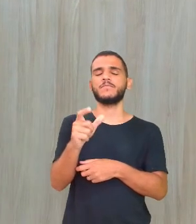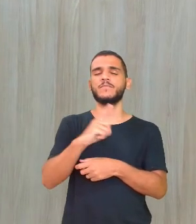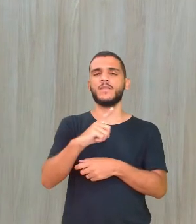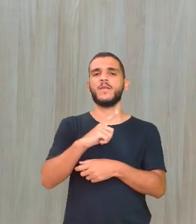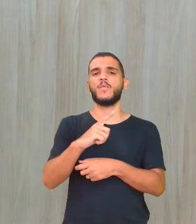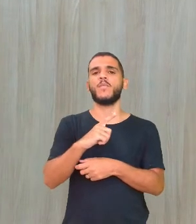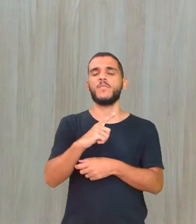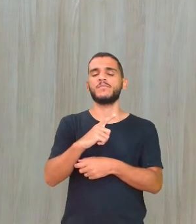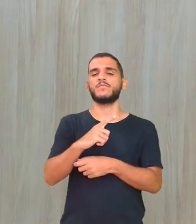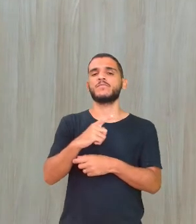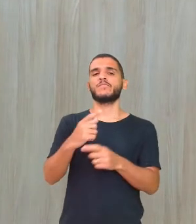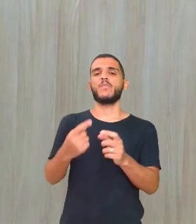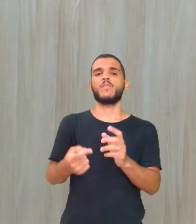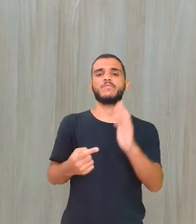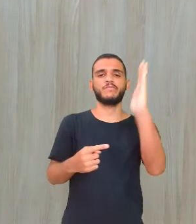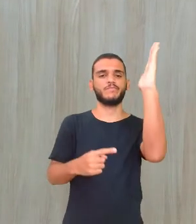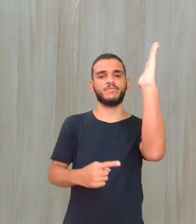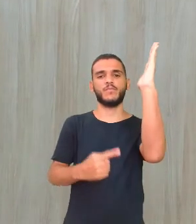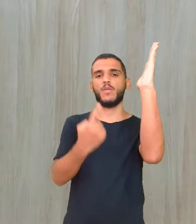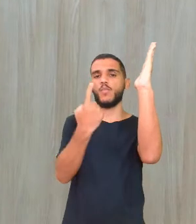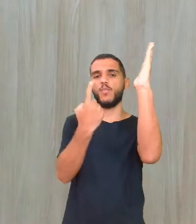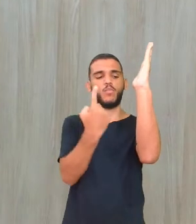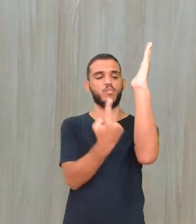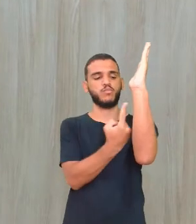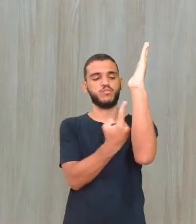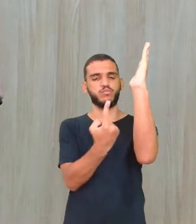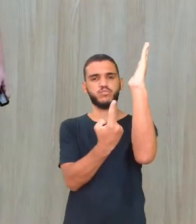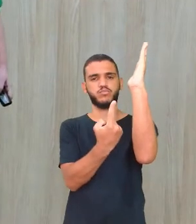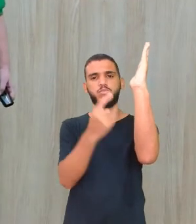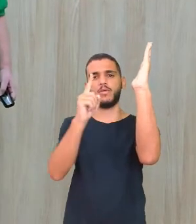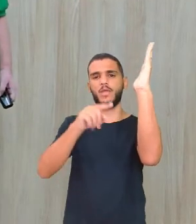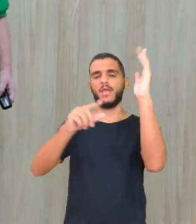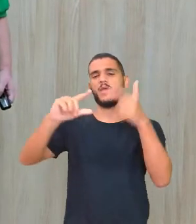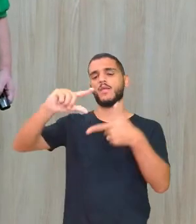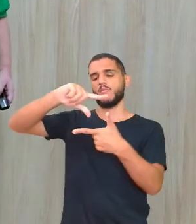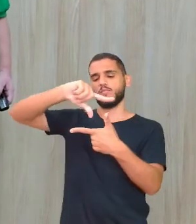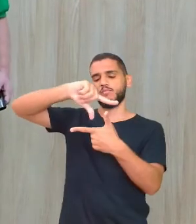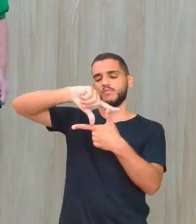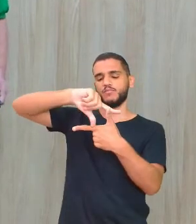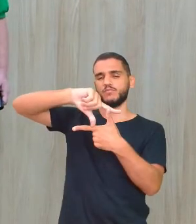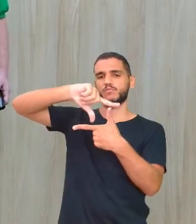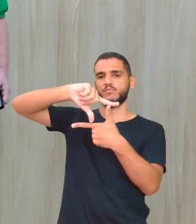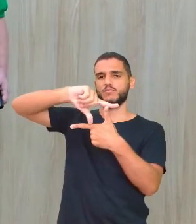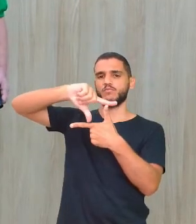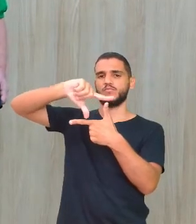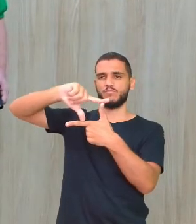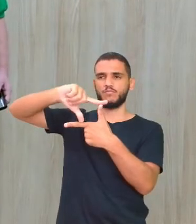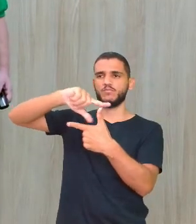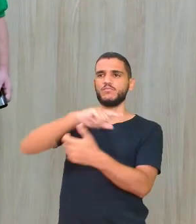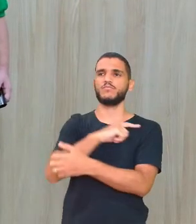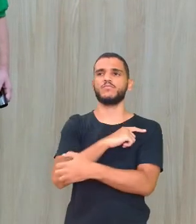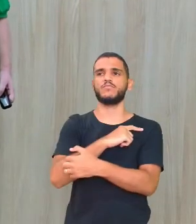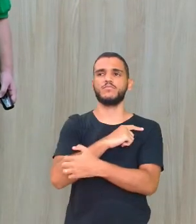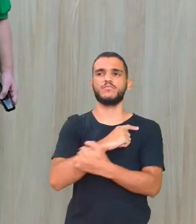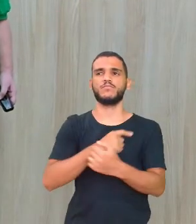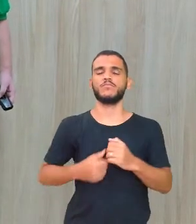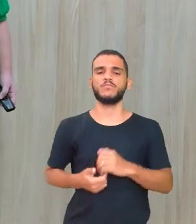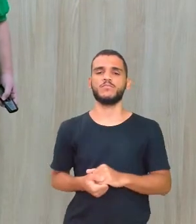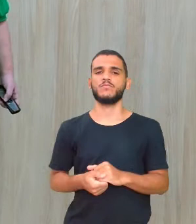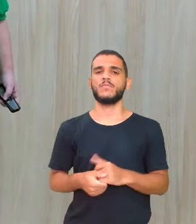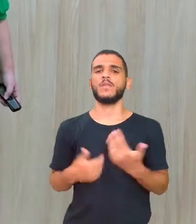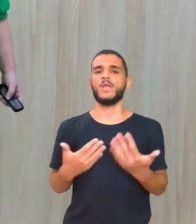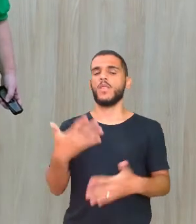1, a medida 1, são 2 quadradinhos da malha quadriculada. Não confunda a malha quadriculada com o que